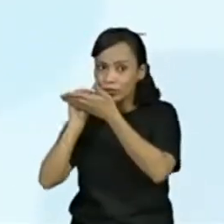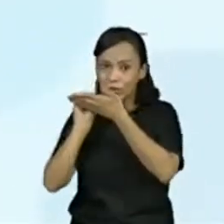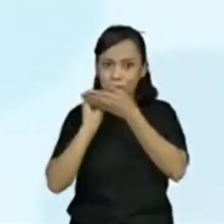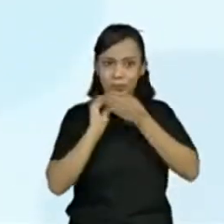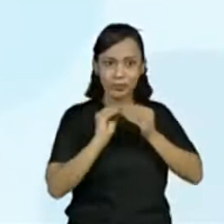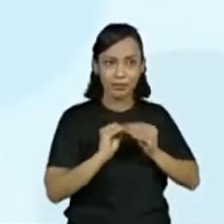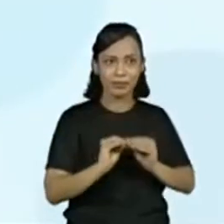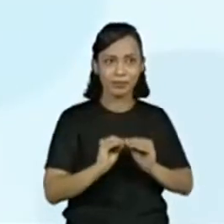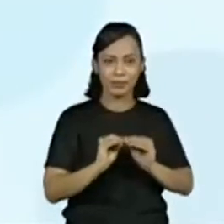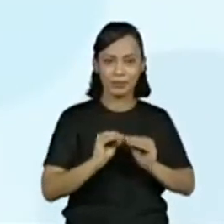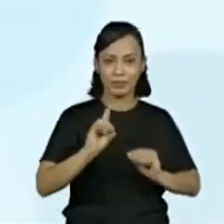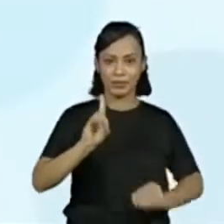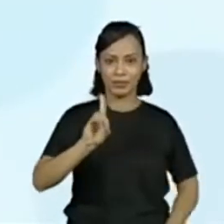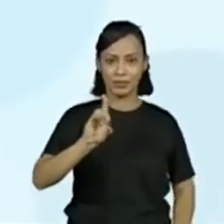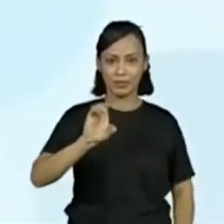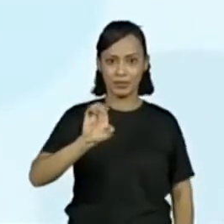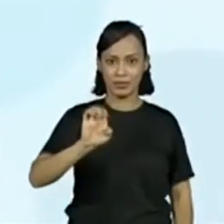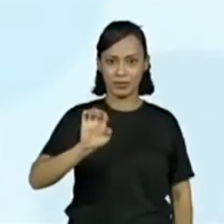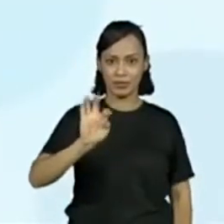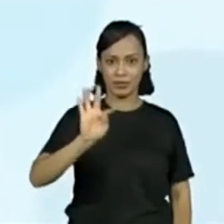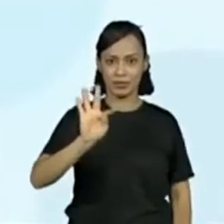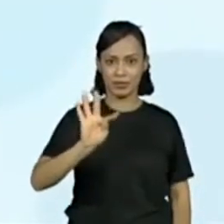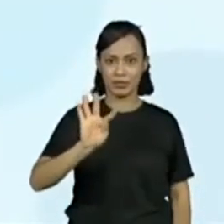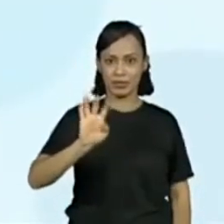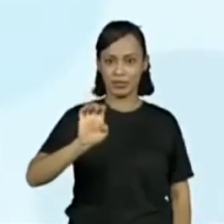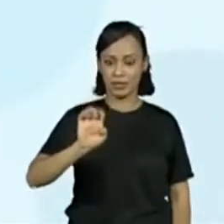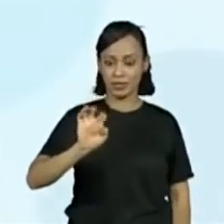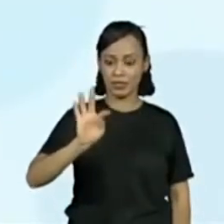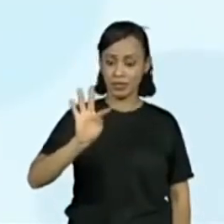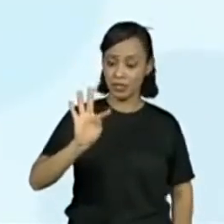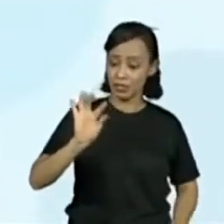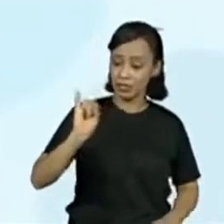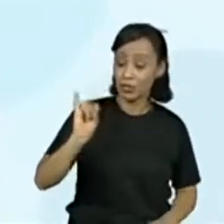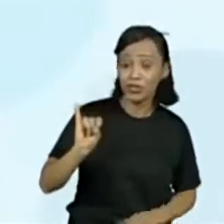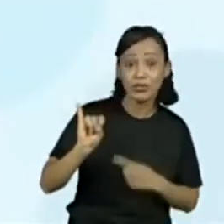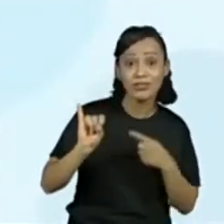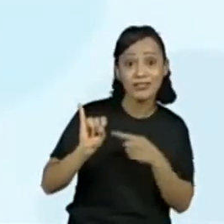Ok Witt XV